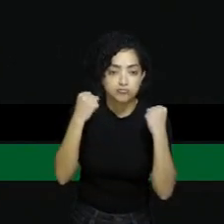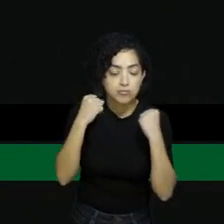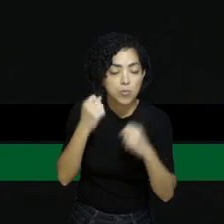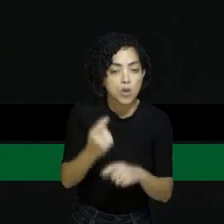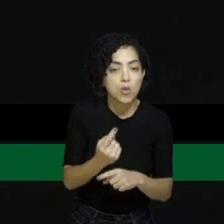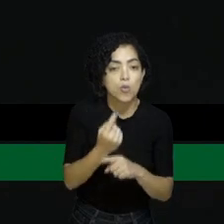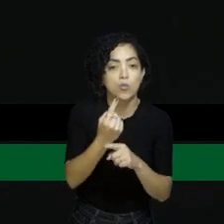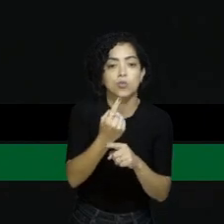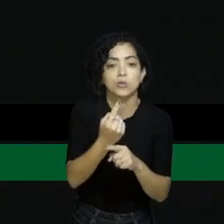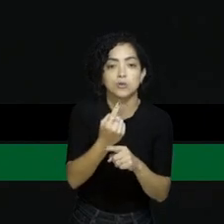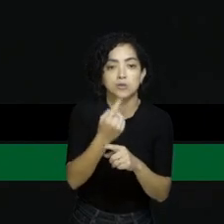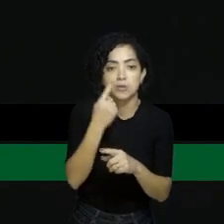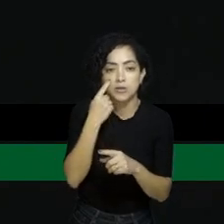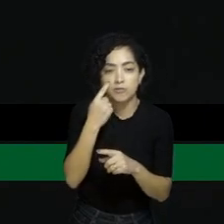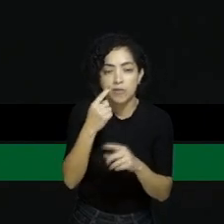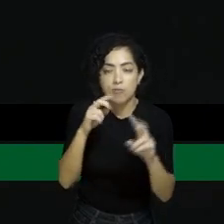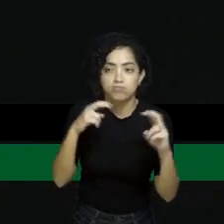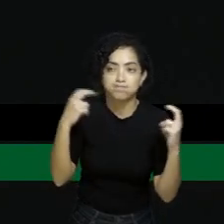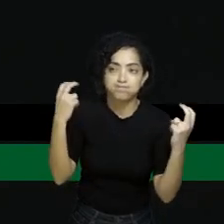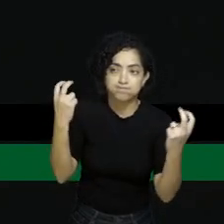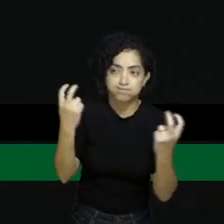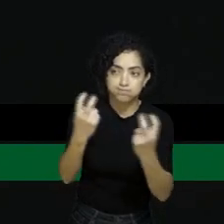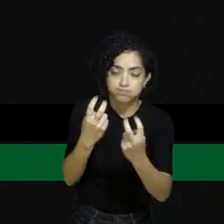eu gostaria de ver essas galerias lotadas.